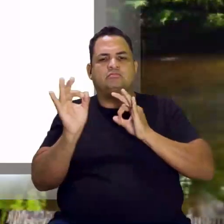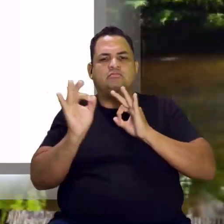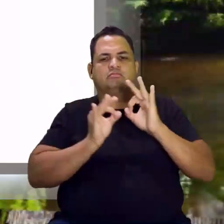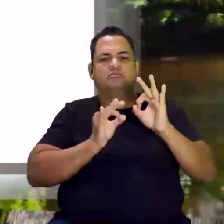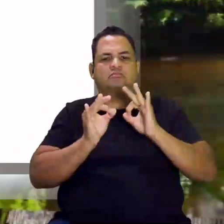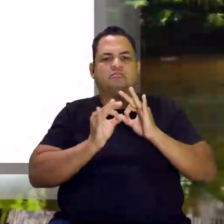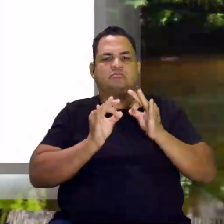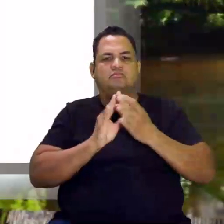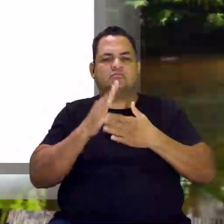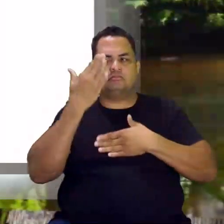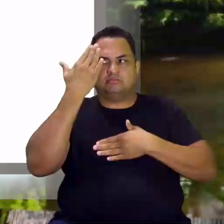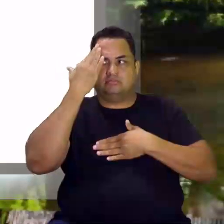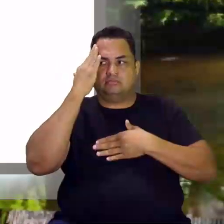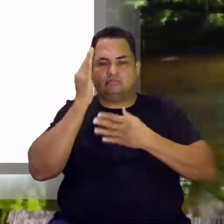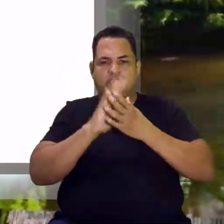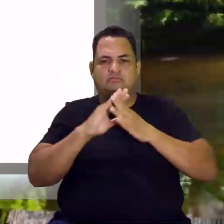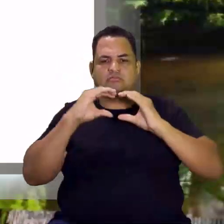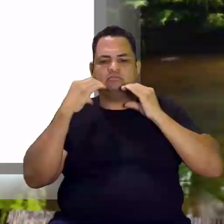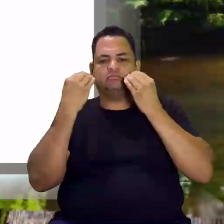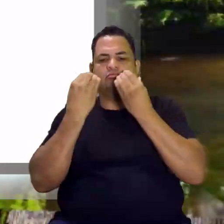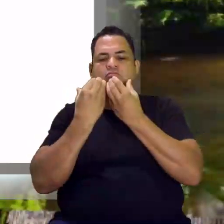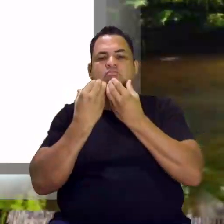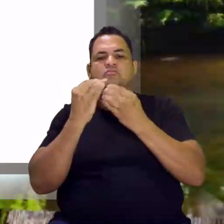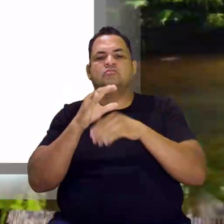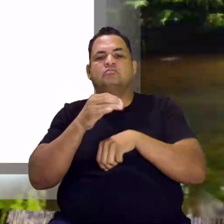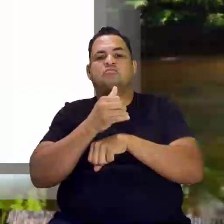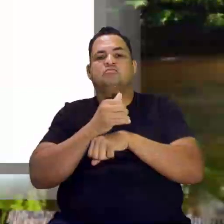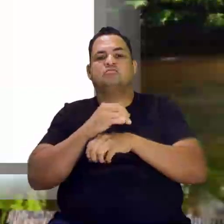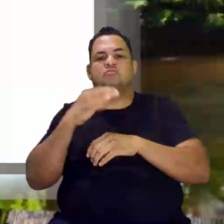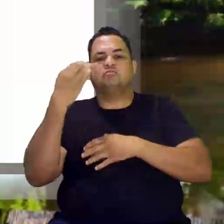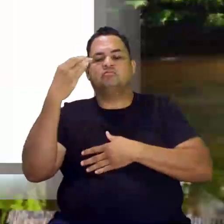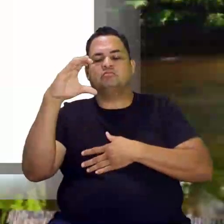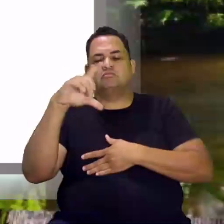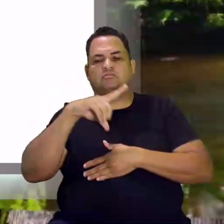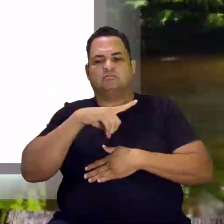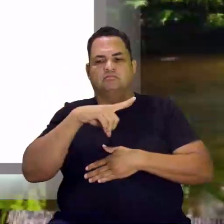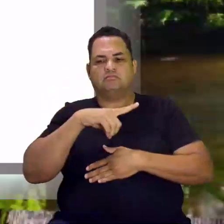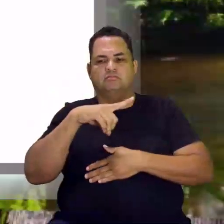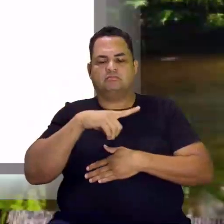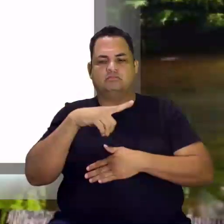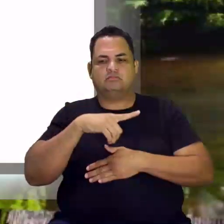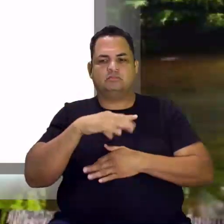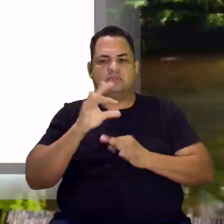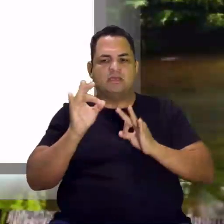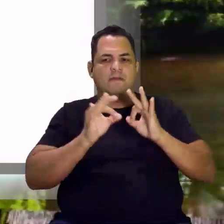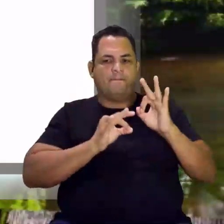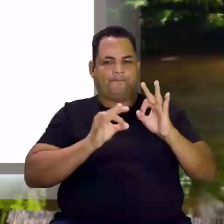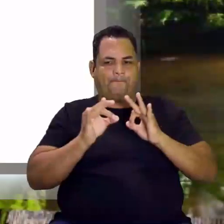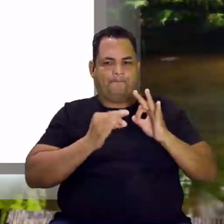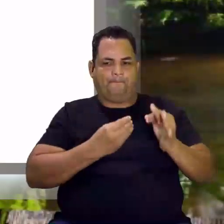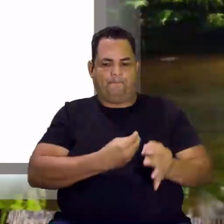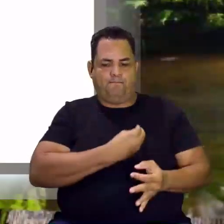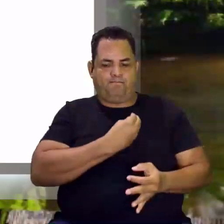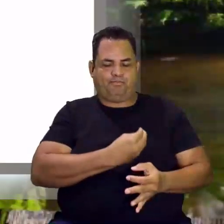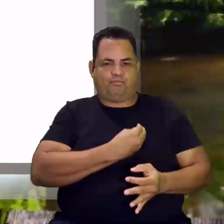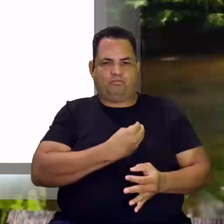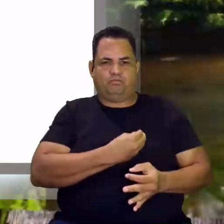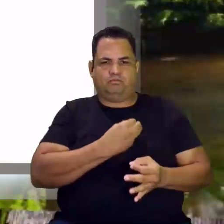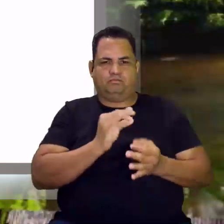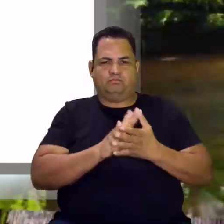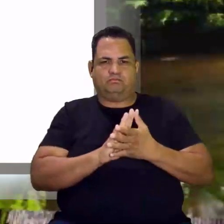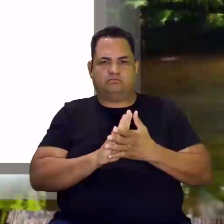muito bem compreendido na comunidade científica. Que nós temos organismos que